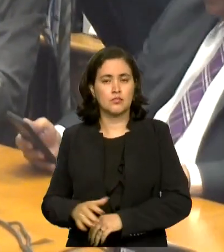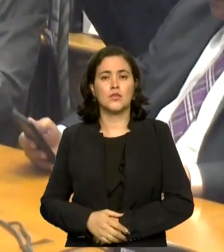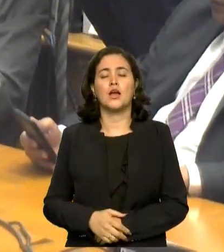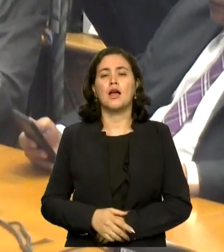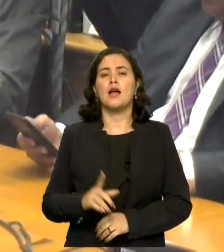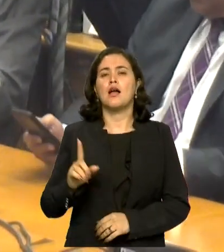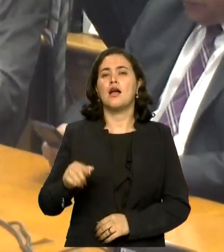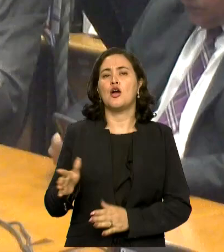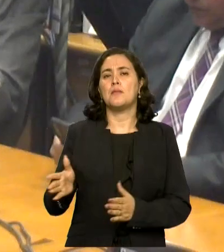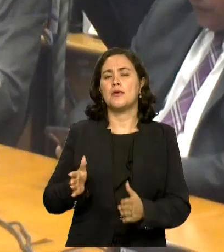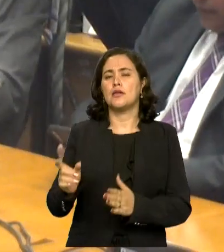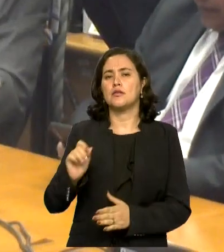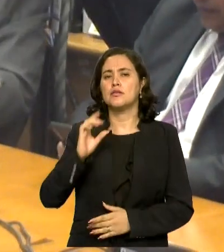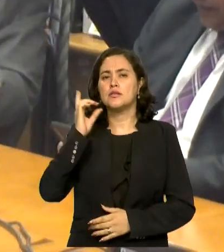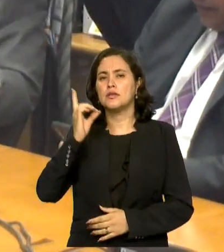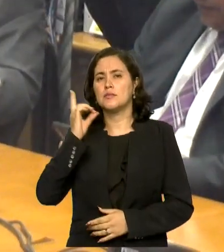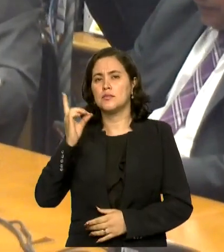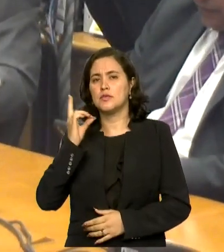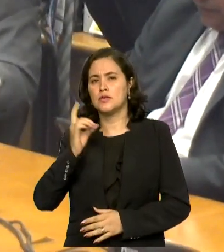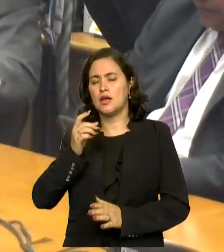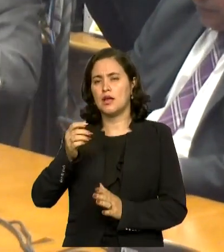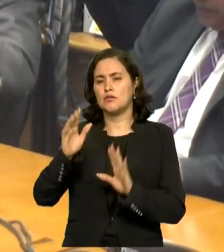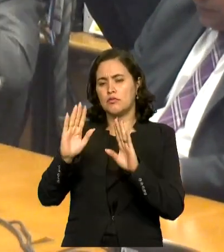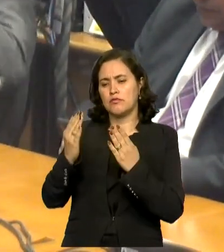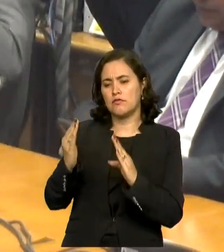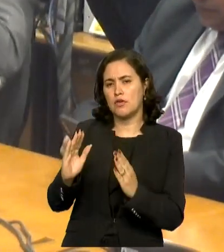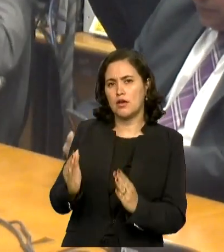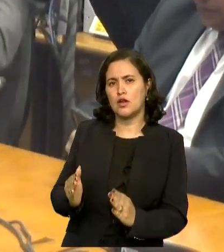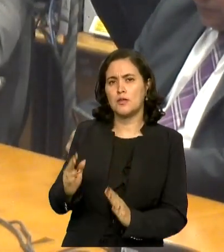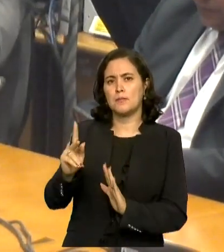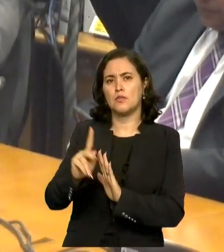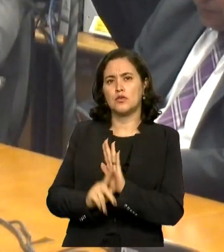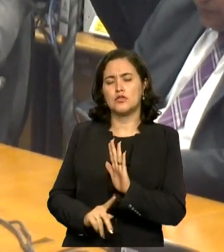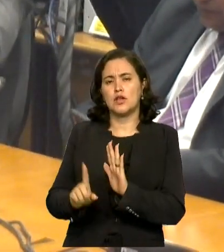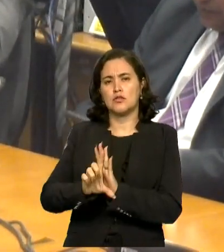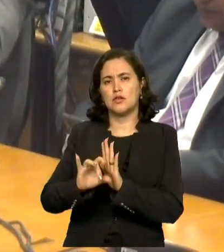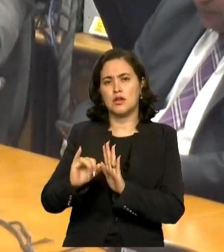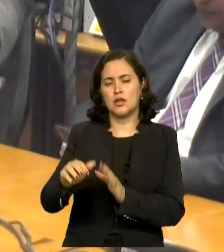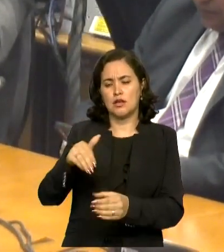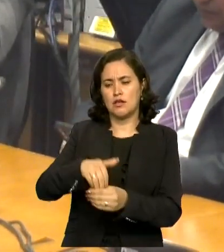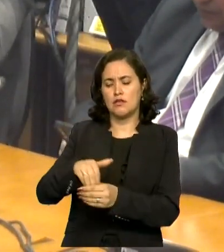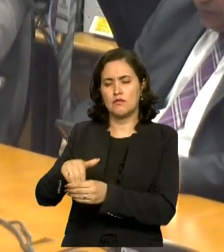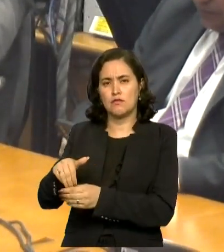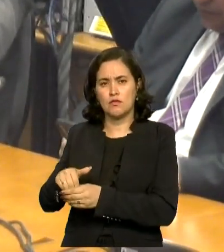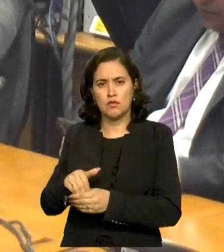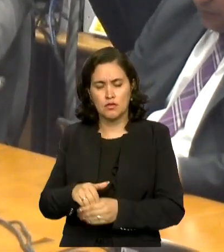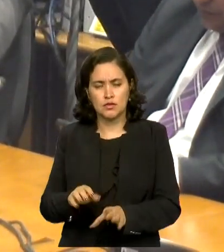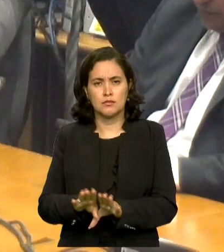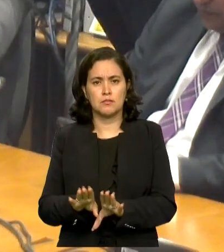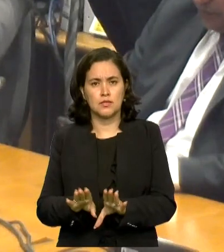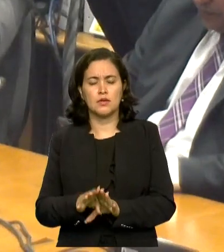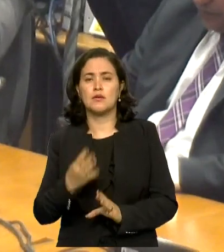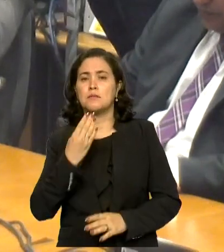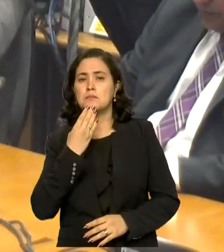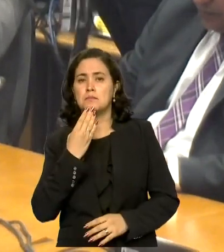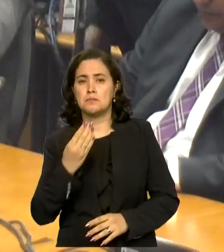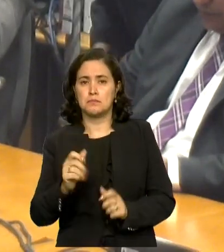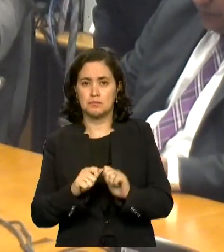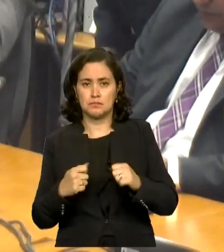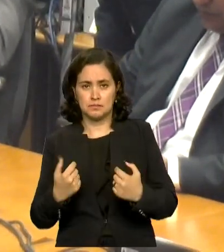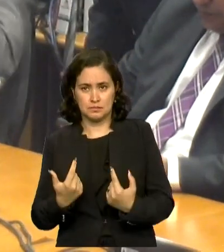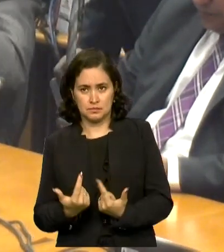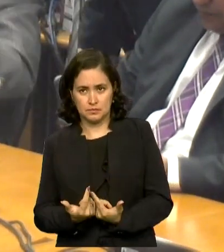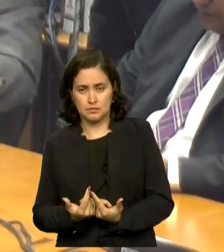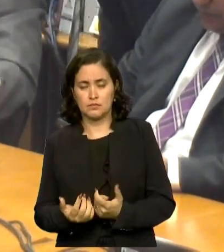e requerimentos da casa. Na sessão, comandada pela presidente Iracema Vale, inicia nesse